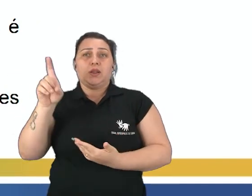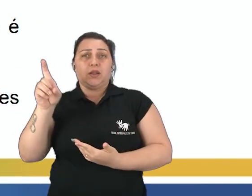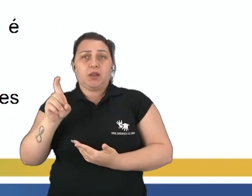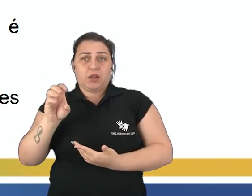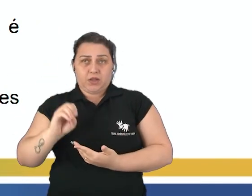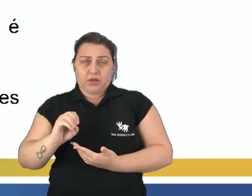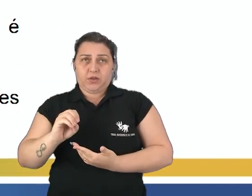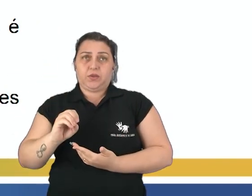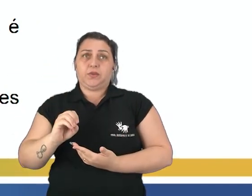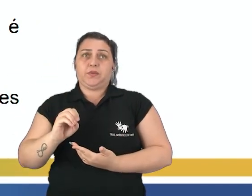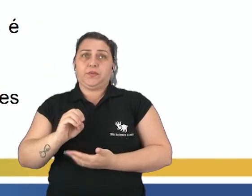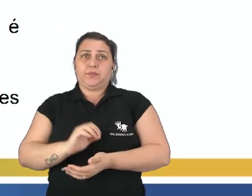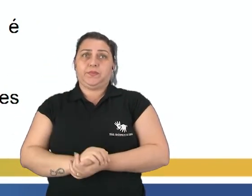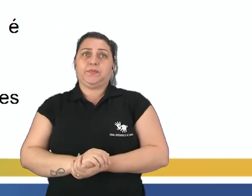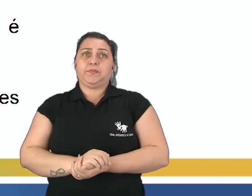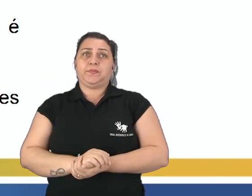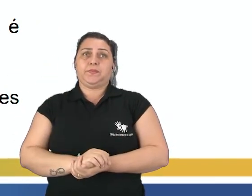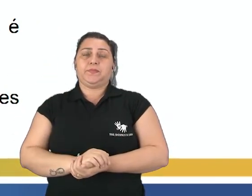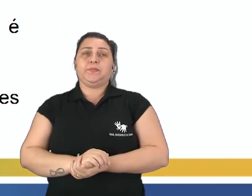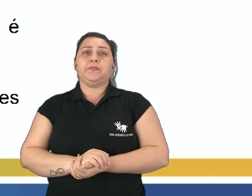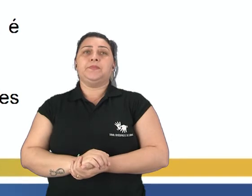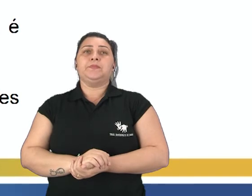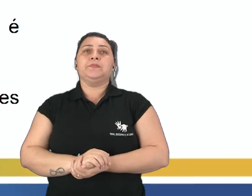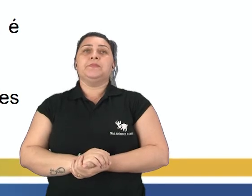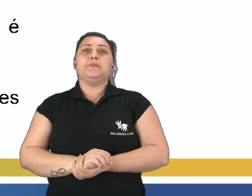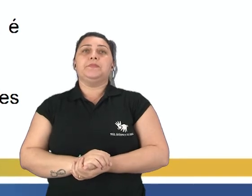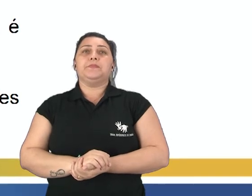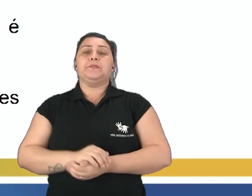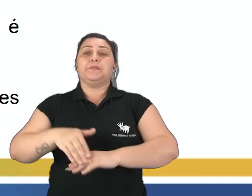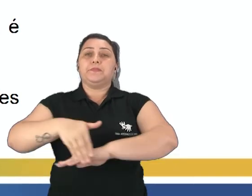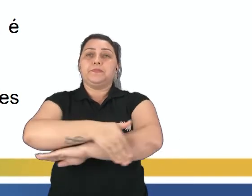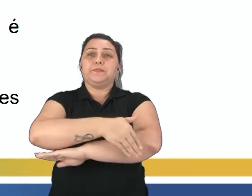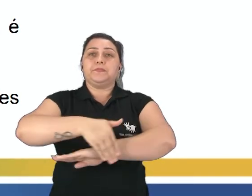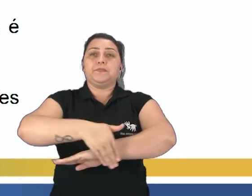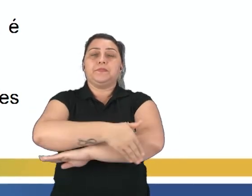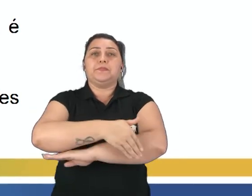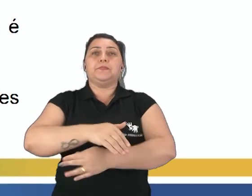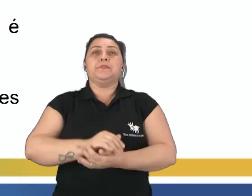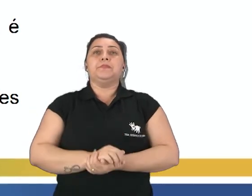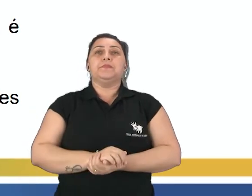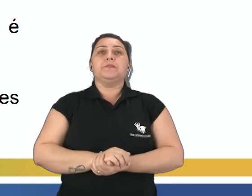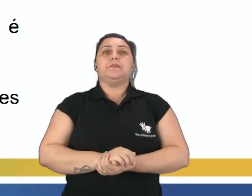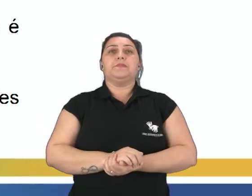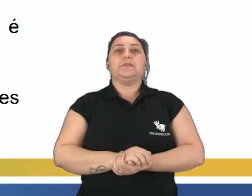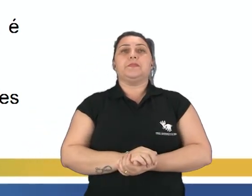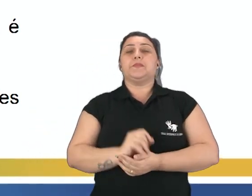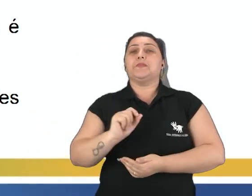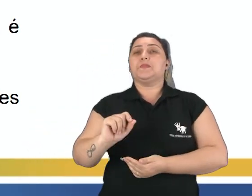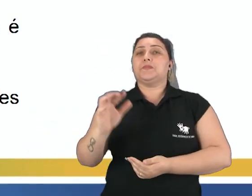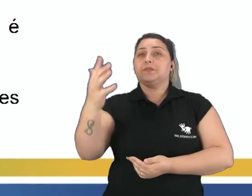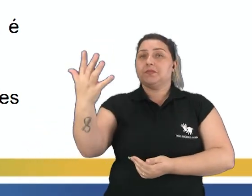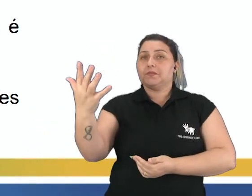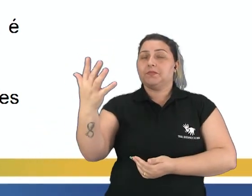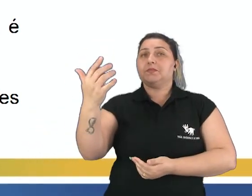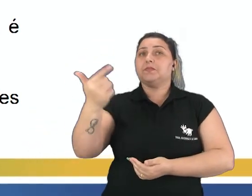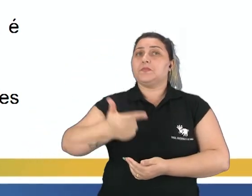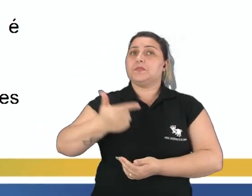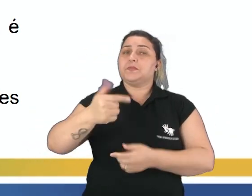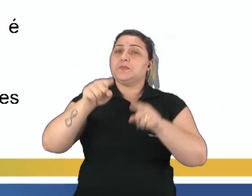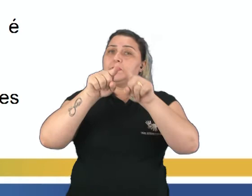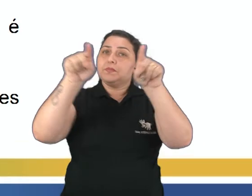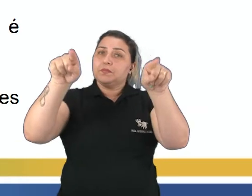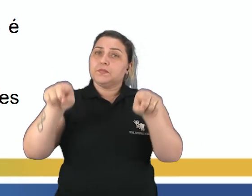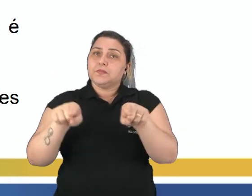aonde? No chão da rua, né? Ali na pista foi jogando. O que que aconteceu no segundo